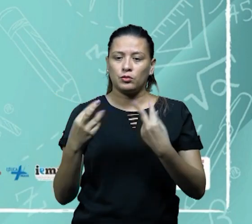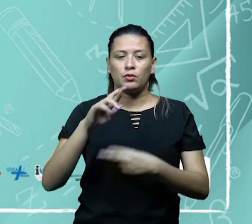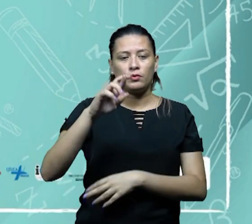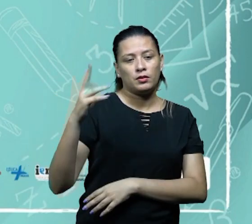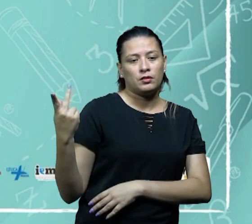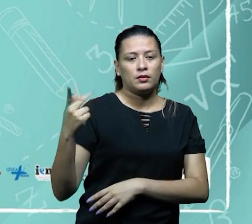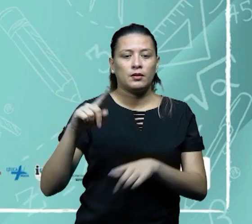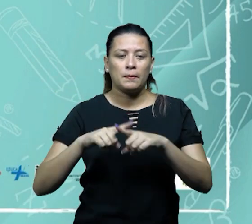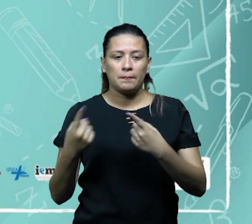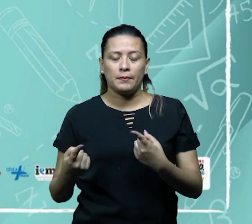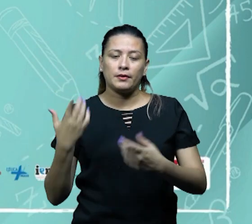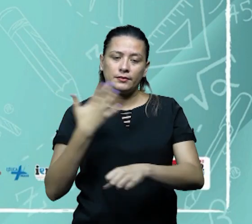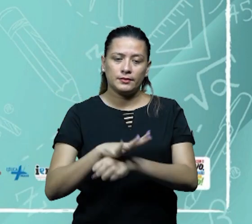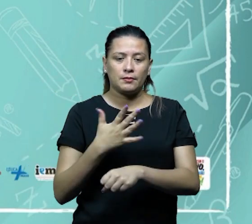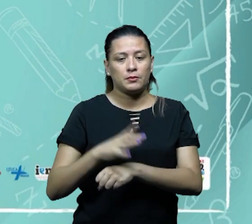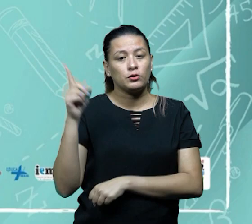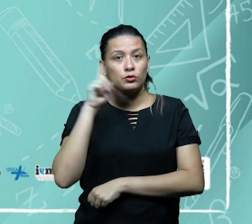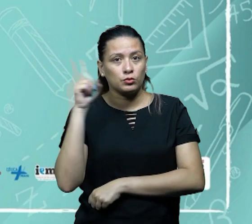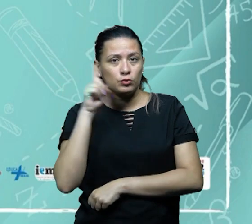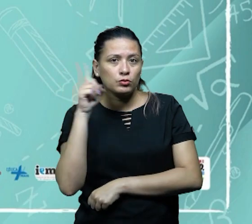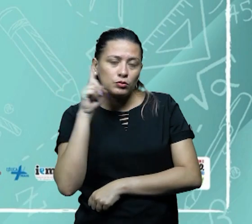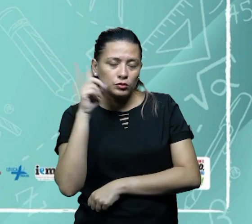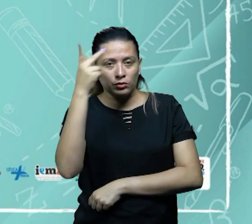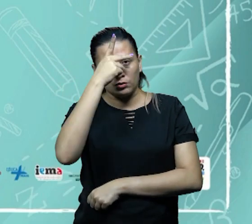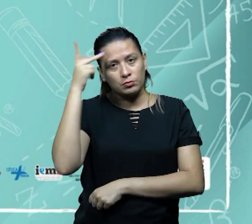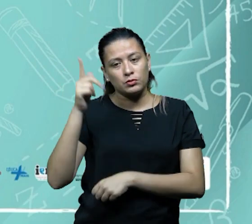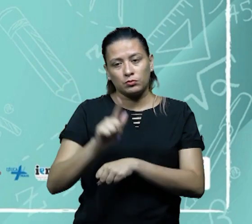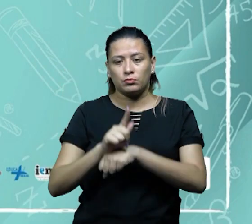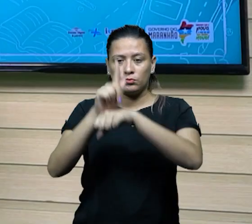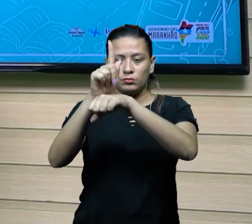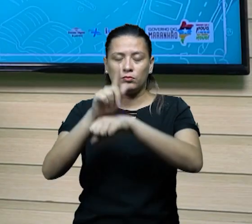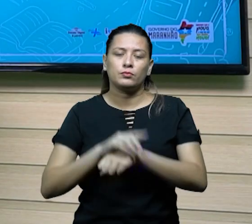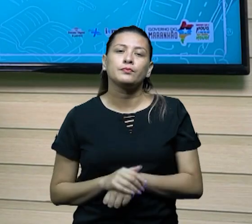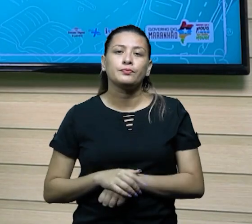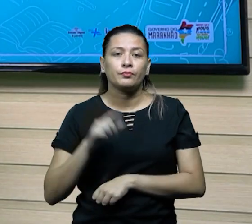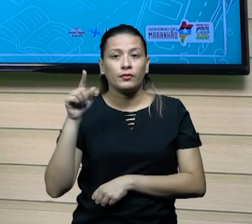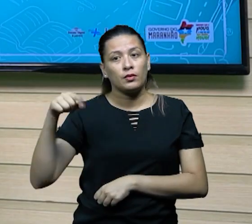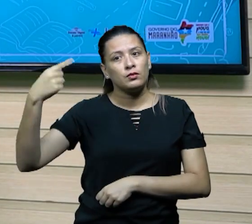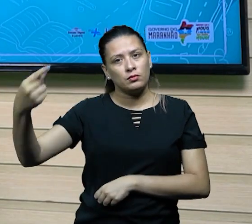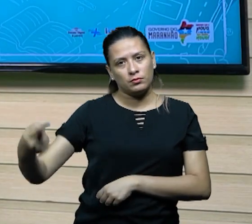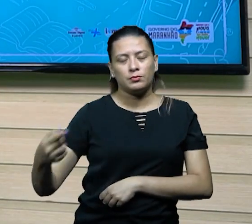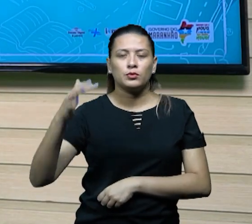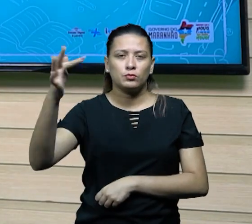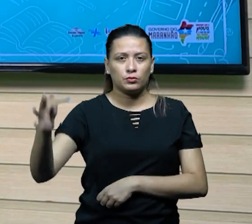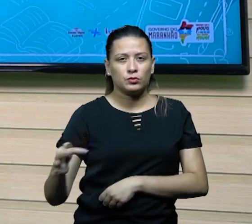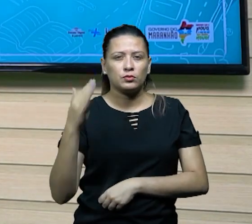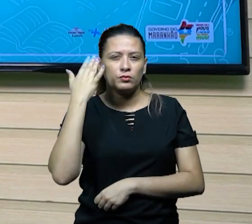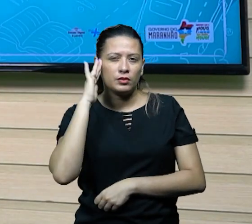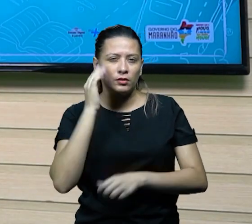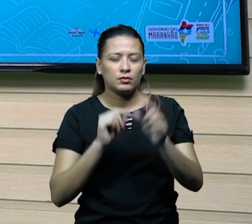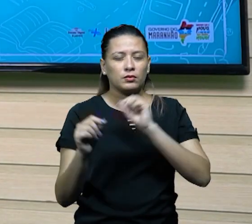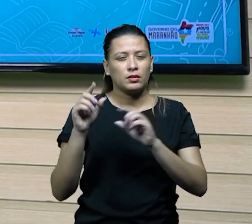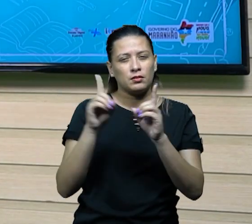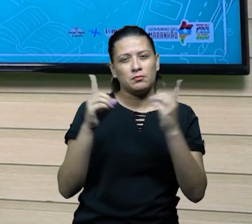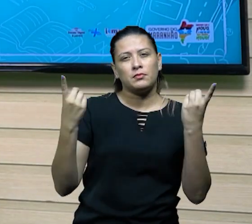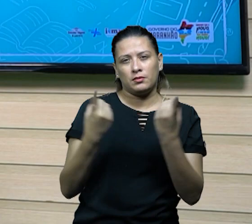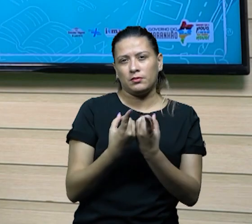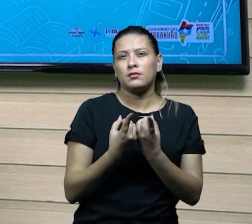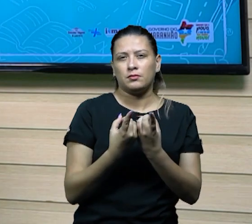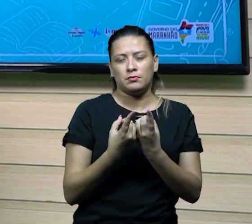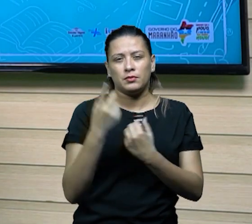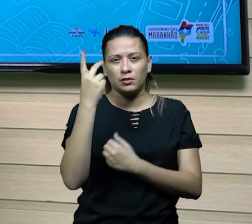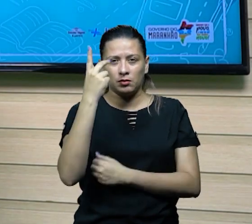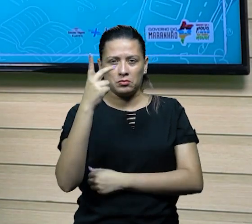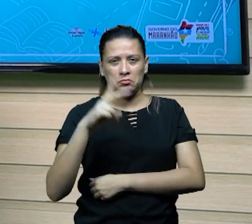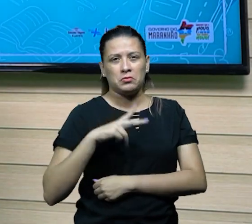das antigas funções de RH, uma atuação no cotidiano de cada gestor. Nós vamos entender em aulas futuras que o RH não é só o